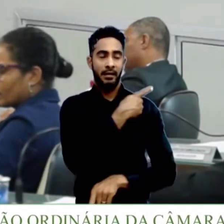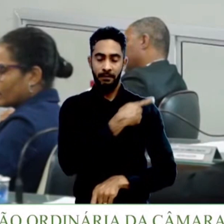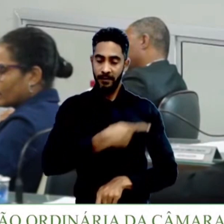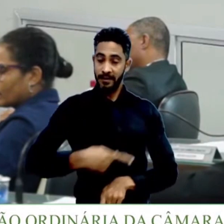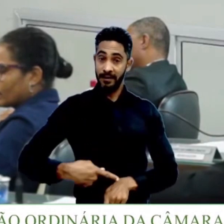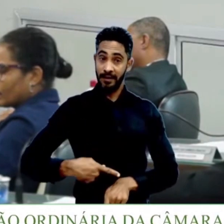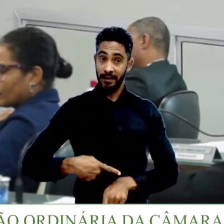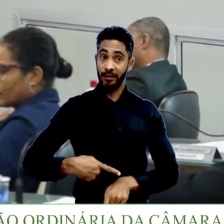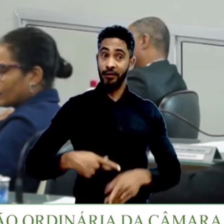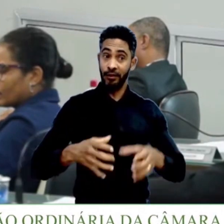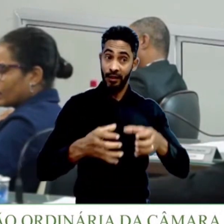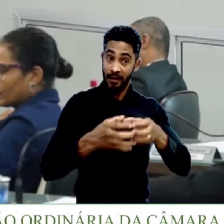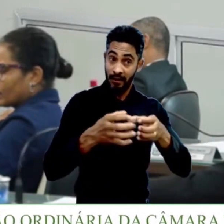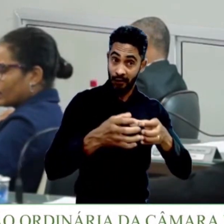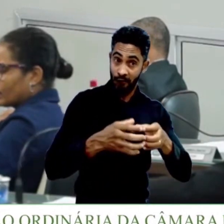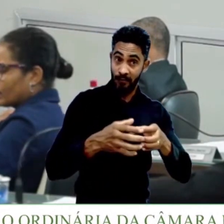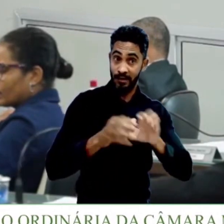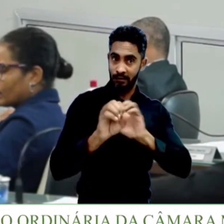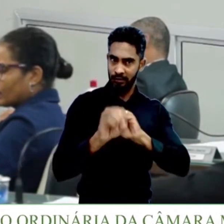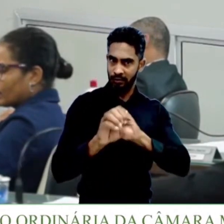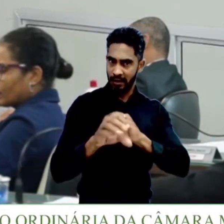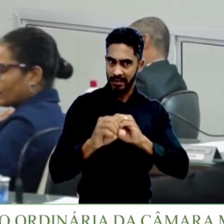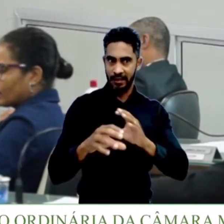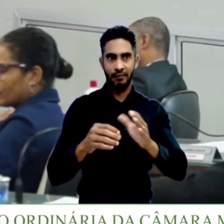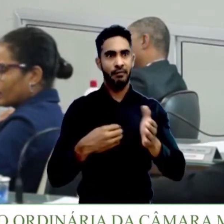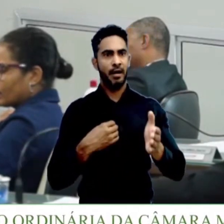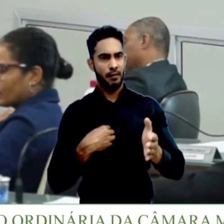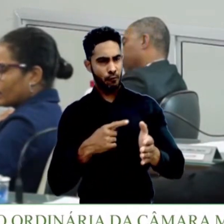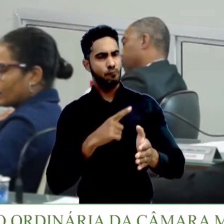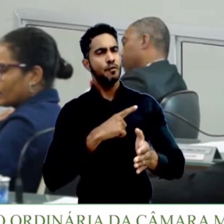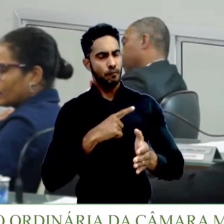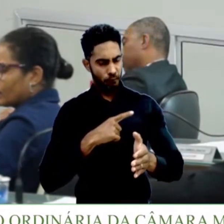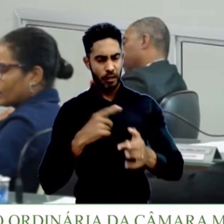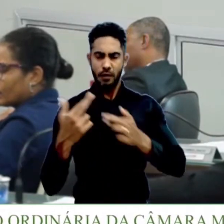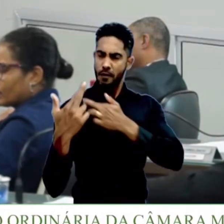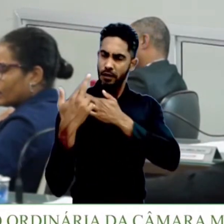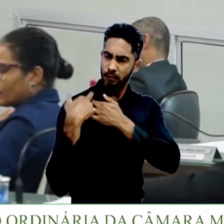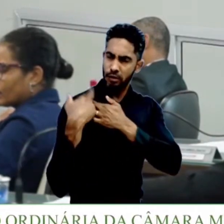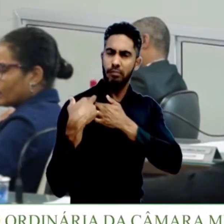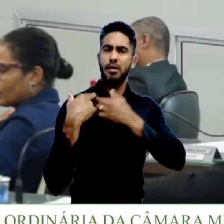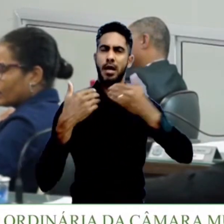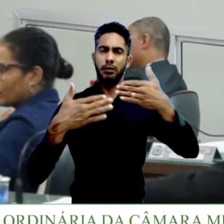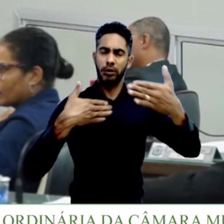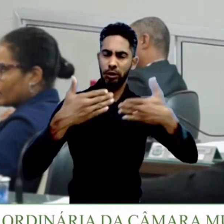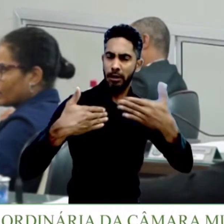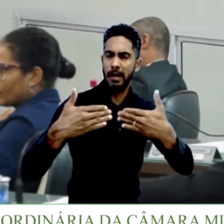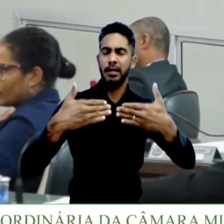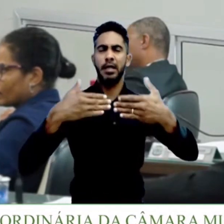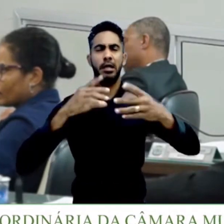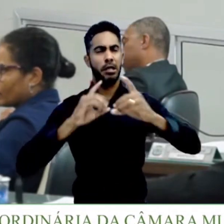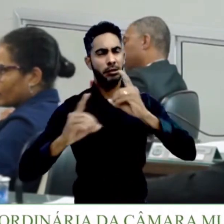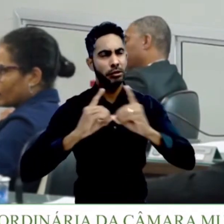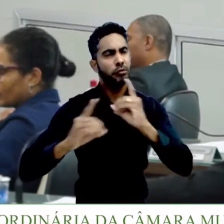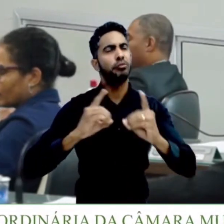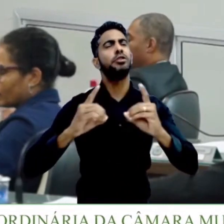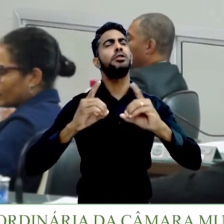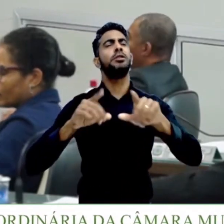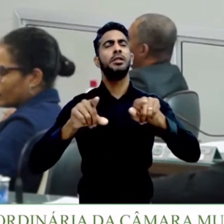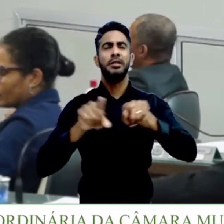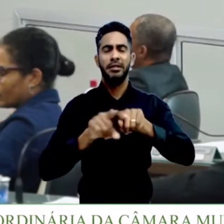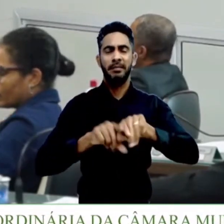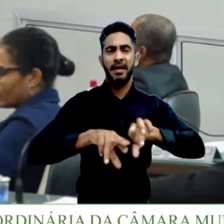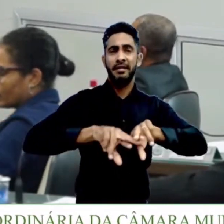de Educação, não vou me furtar da responsabilidade de debater, de discutir, inclusive,